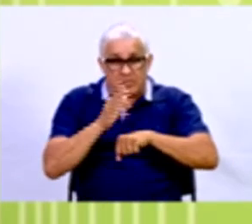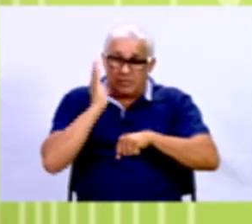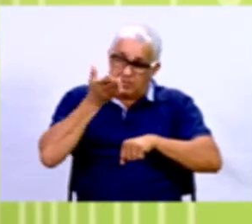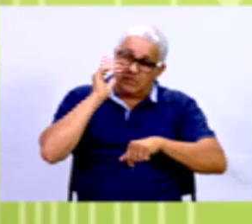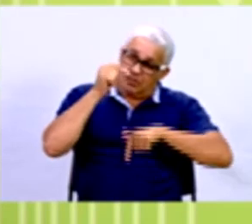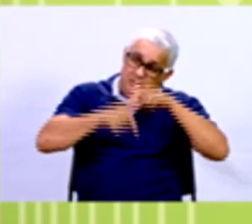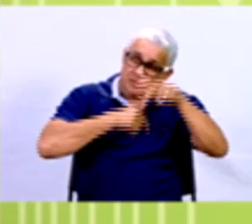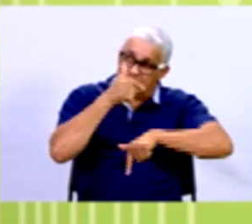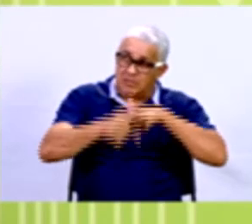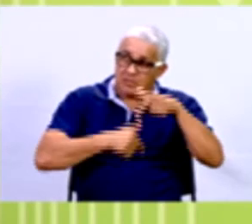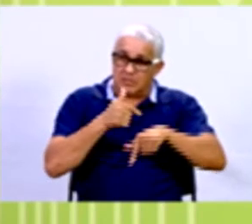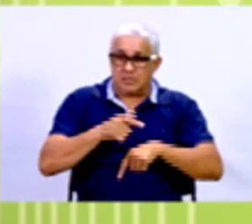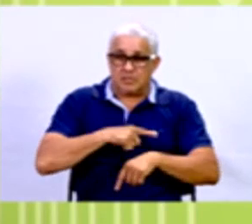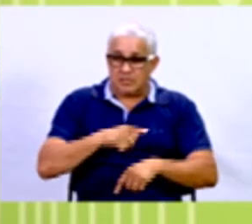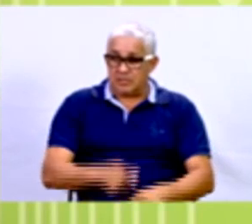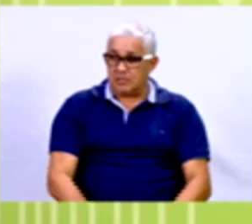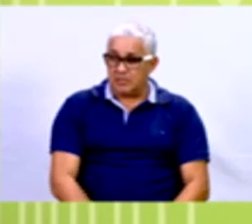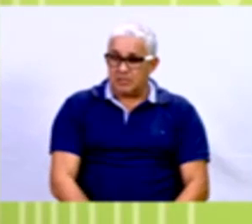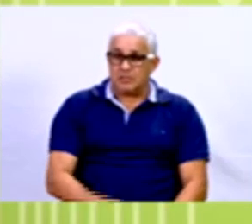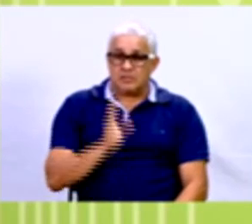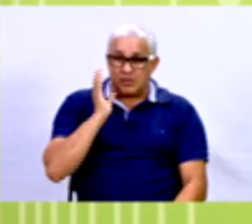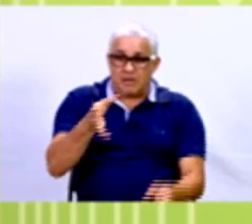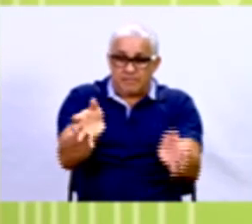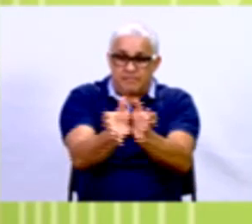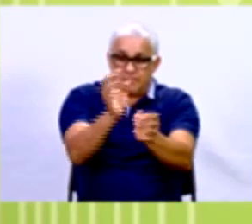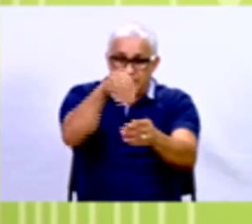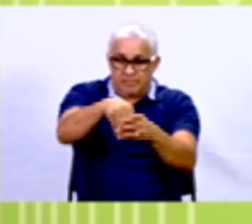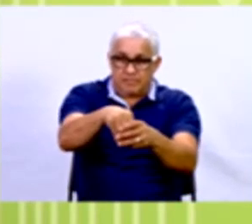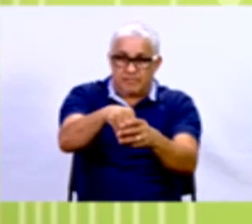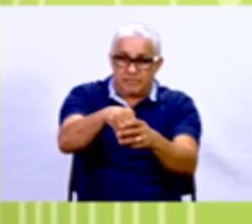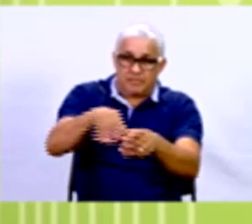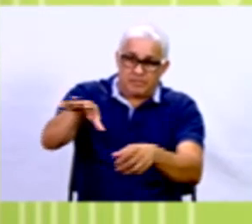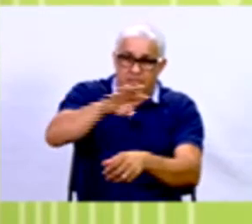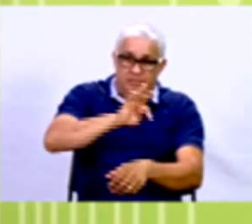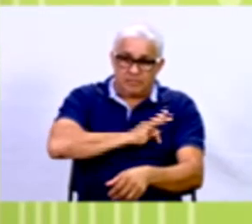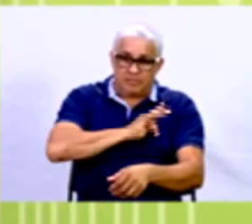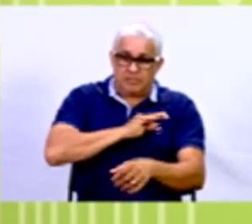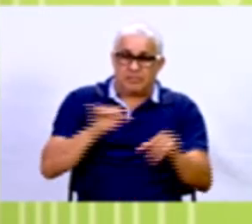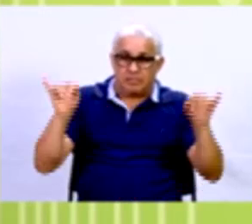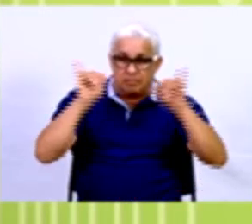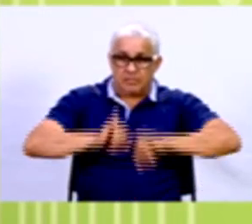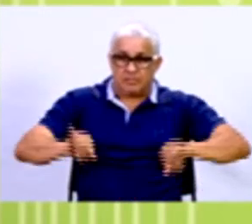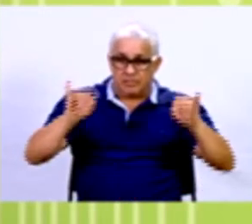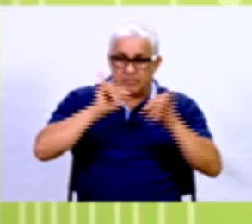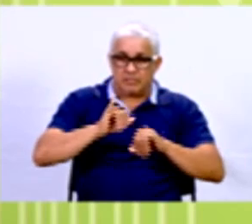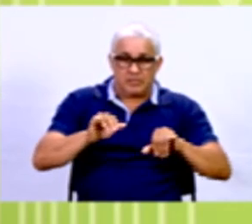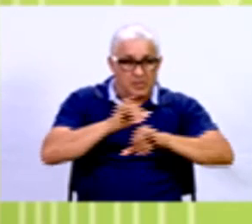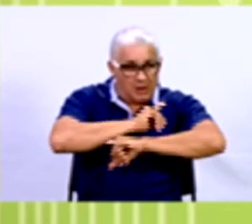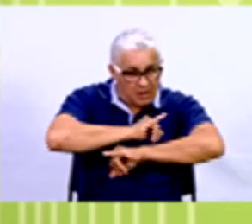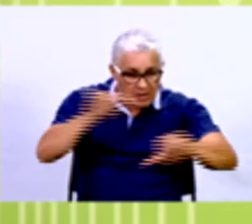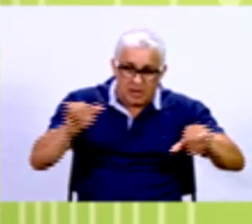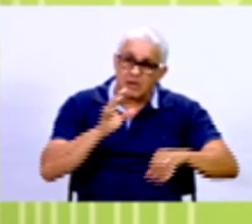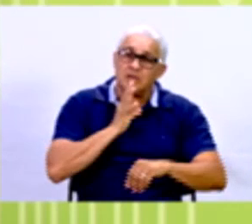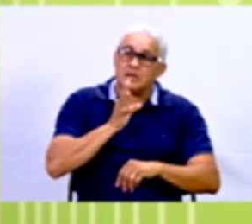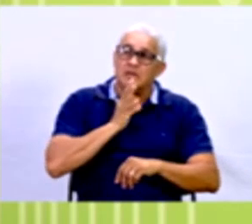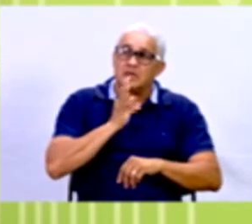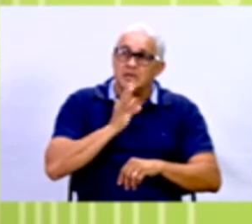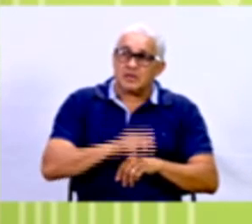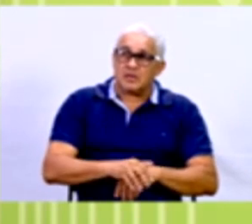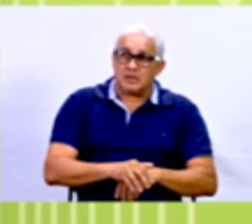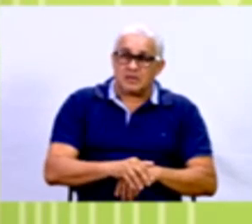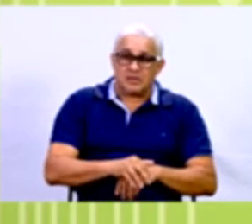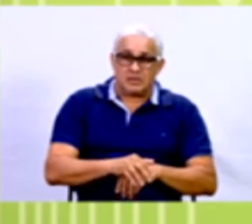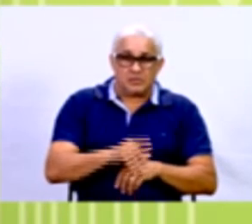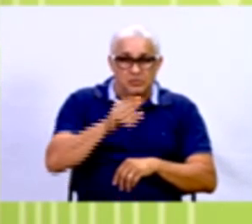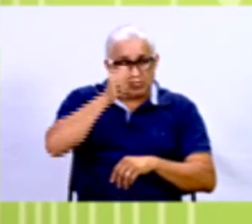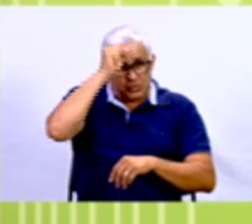se você já faz parte desse universo de técnica e informática, leva esse conhecimento para o seu dia